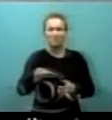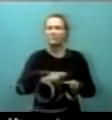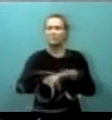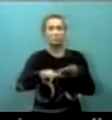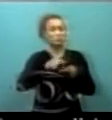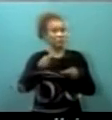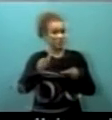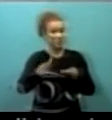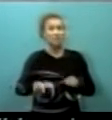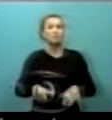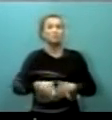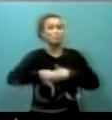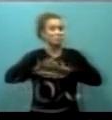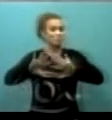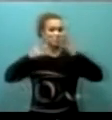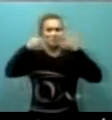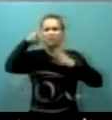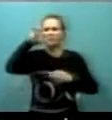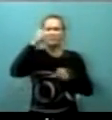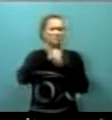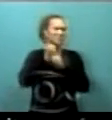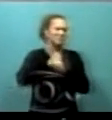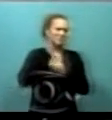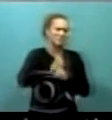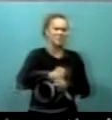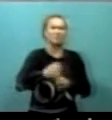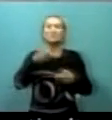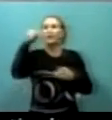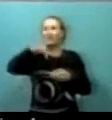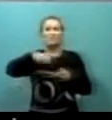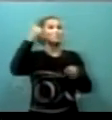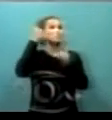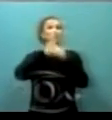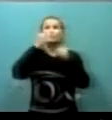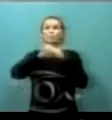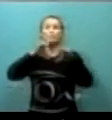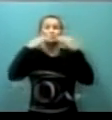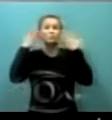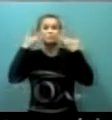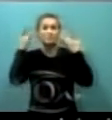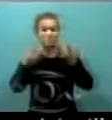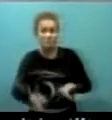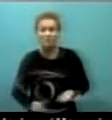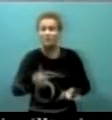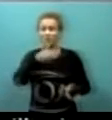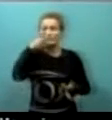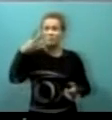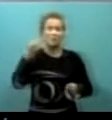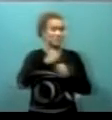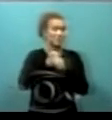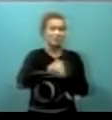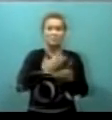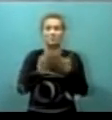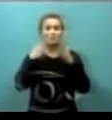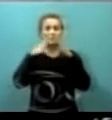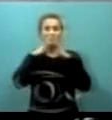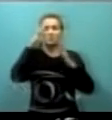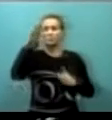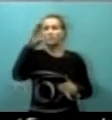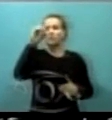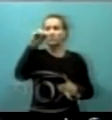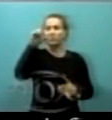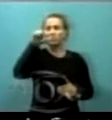que comemora os 15 anos do Centro Eventos Karl Hans, os 13 anos do Balé Bolshoi em Joinville, e ainda poder ter